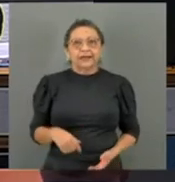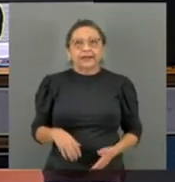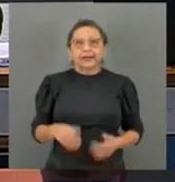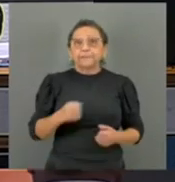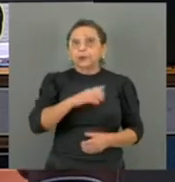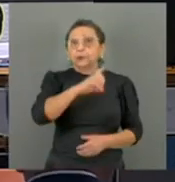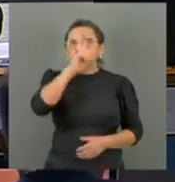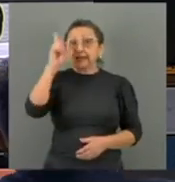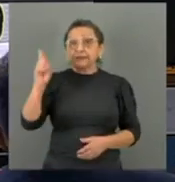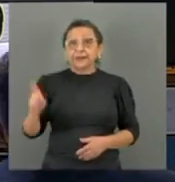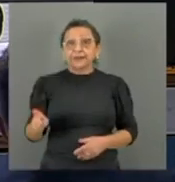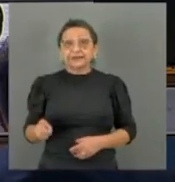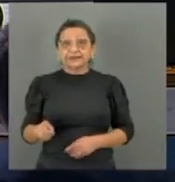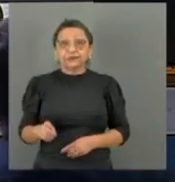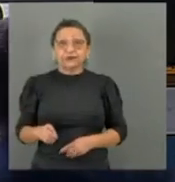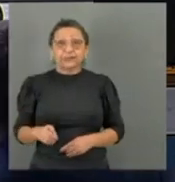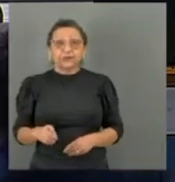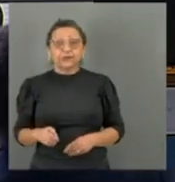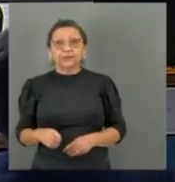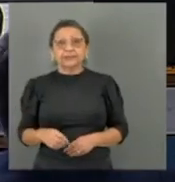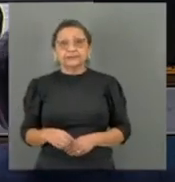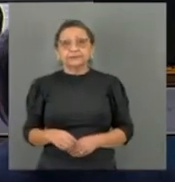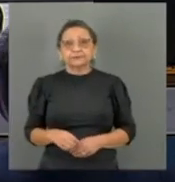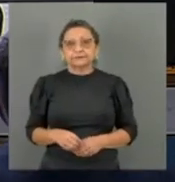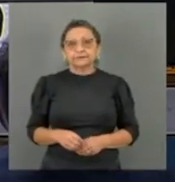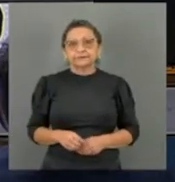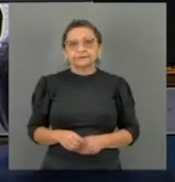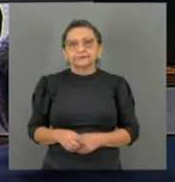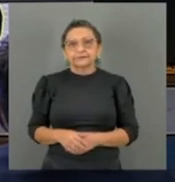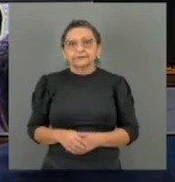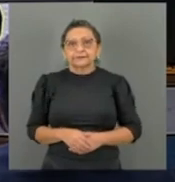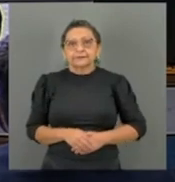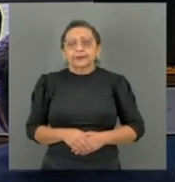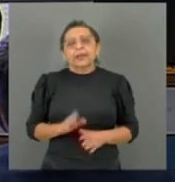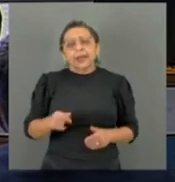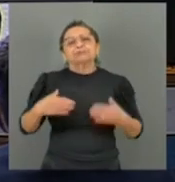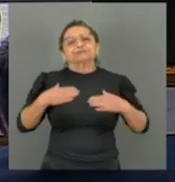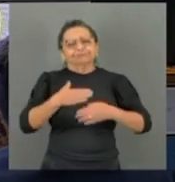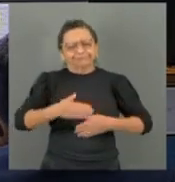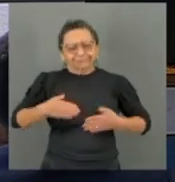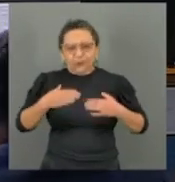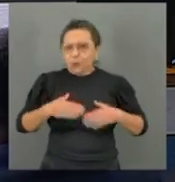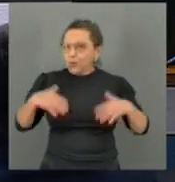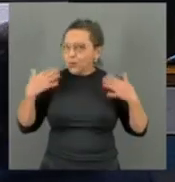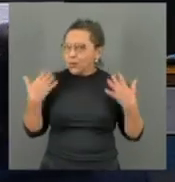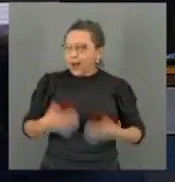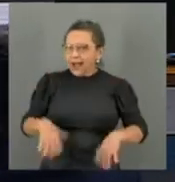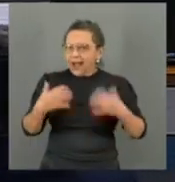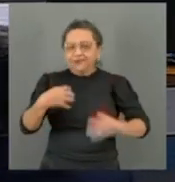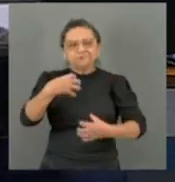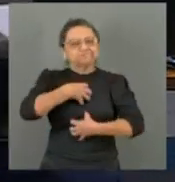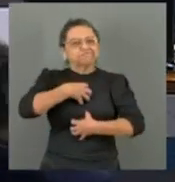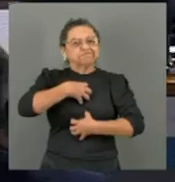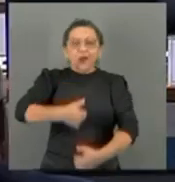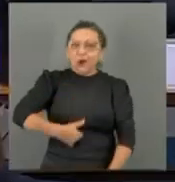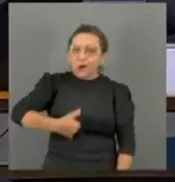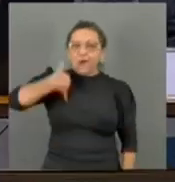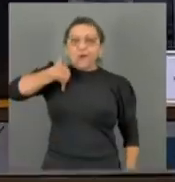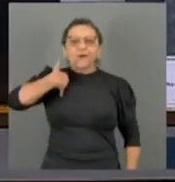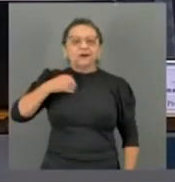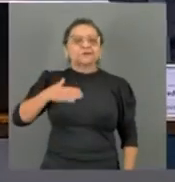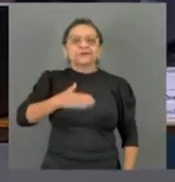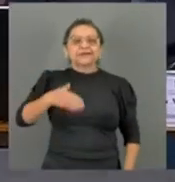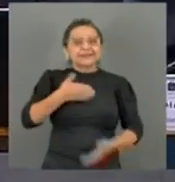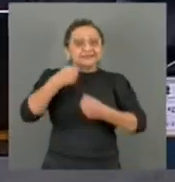Bom dia. É, é uma grande honra e prazer falar